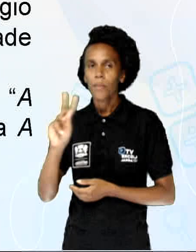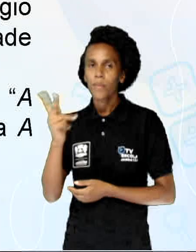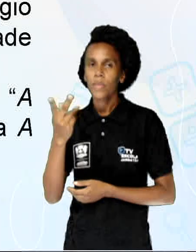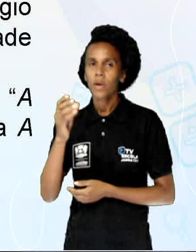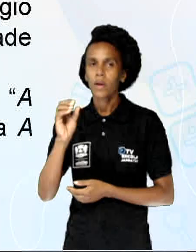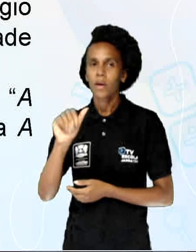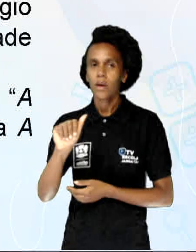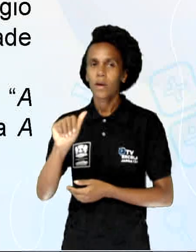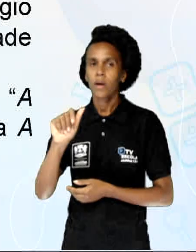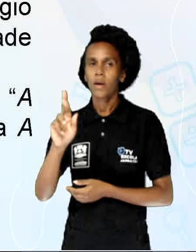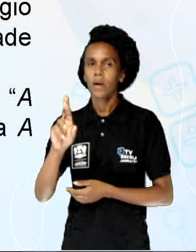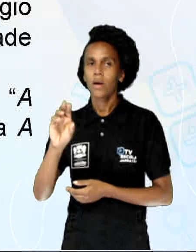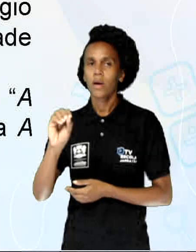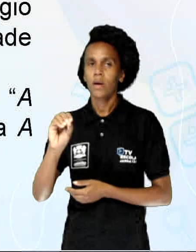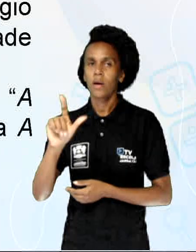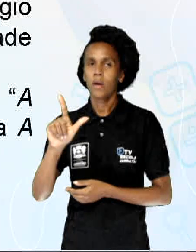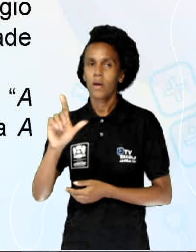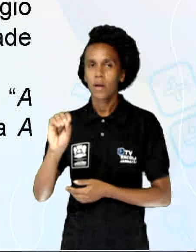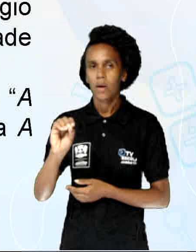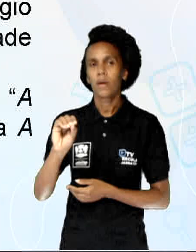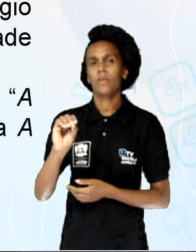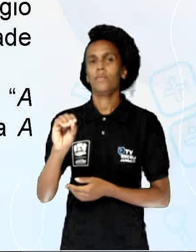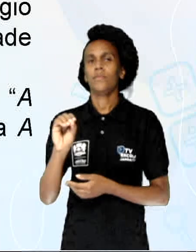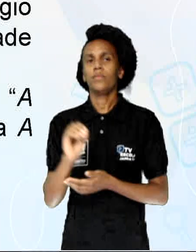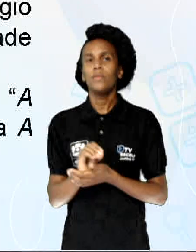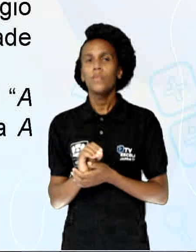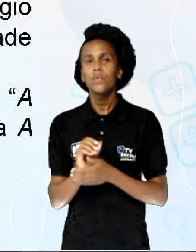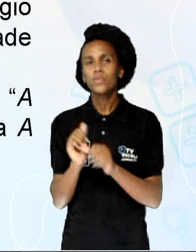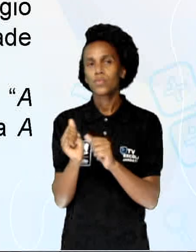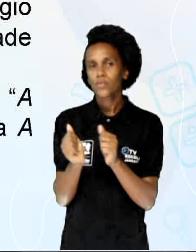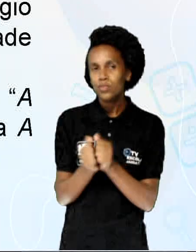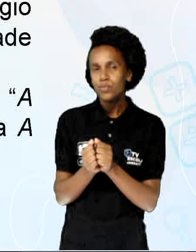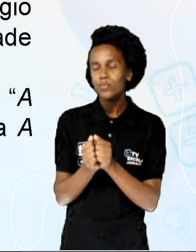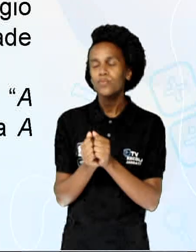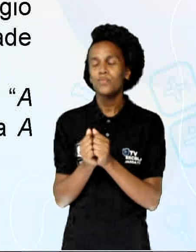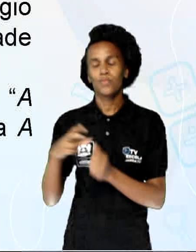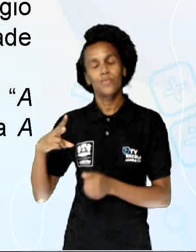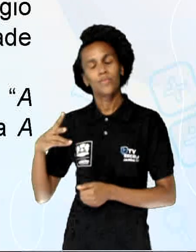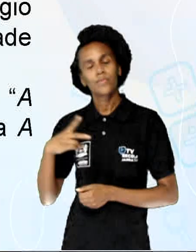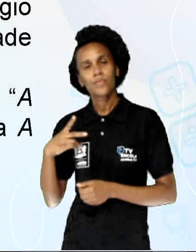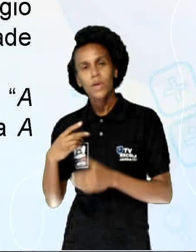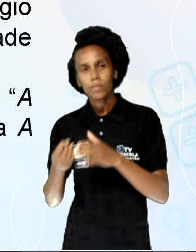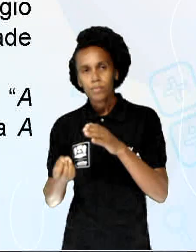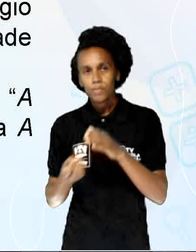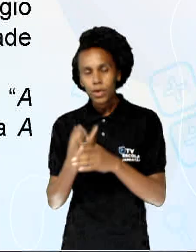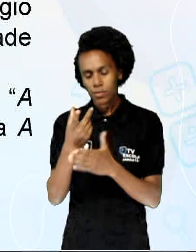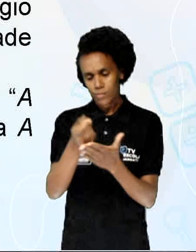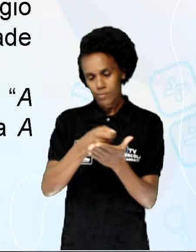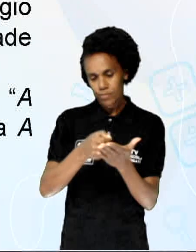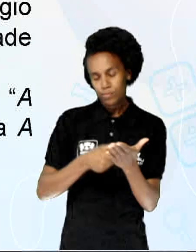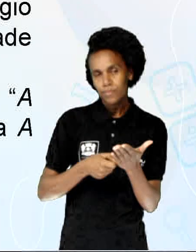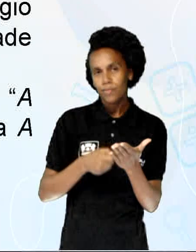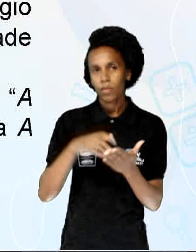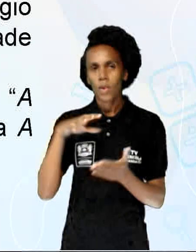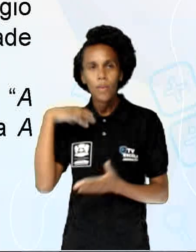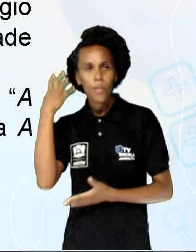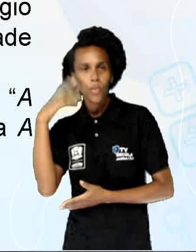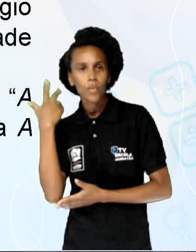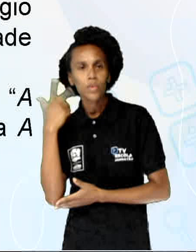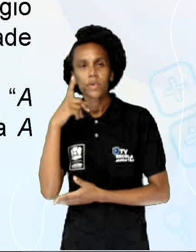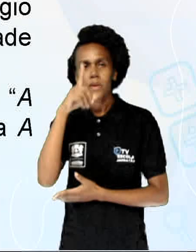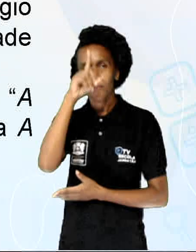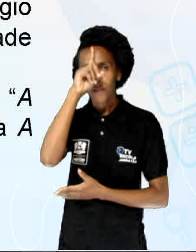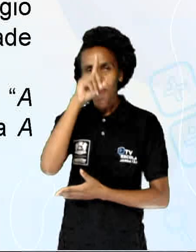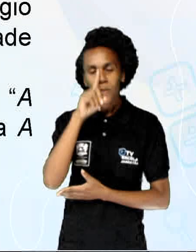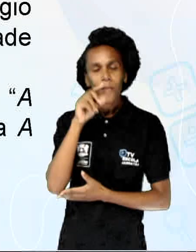primeiras canções Lourol Morena e Canção da Noite. Essas últimas tendo a participação de Paulo Tapajós.